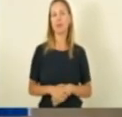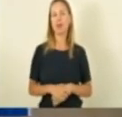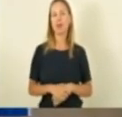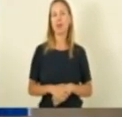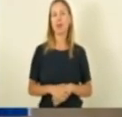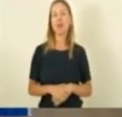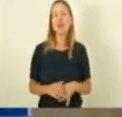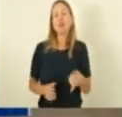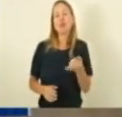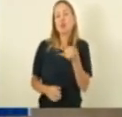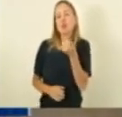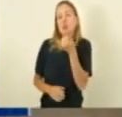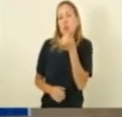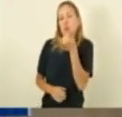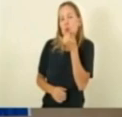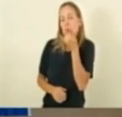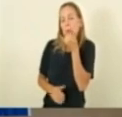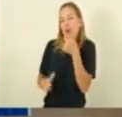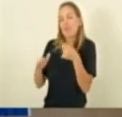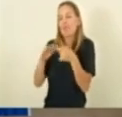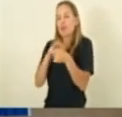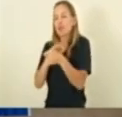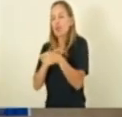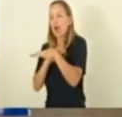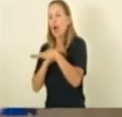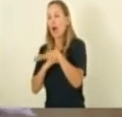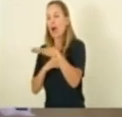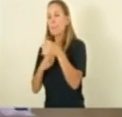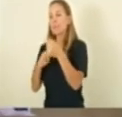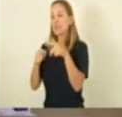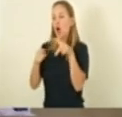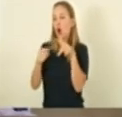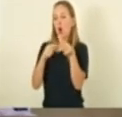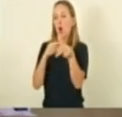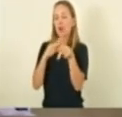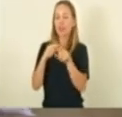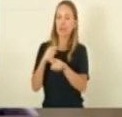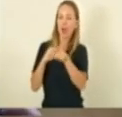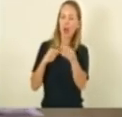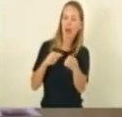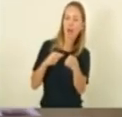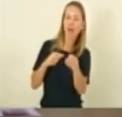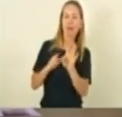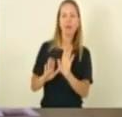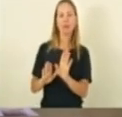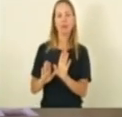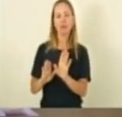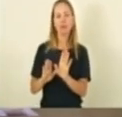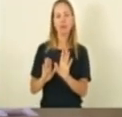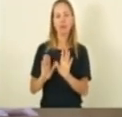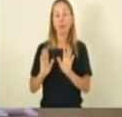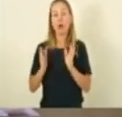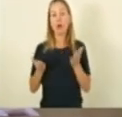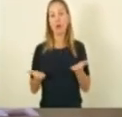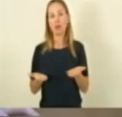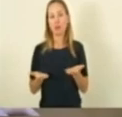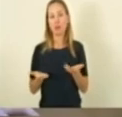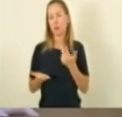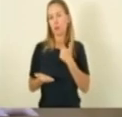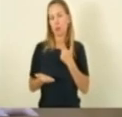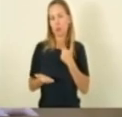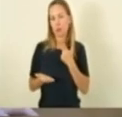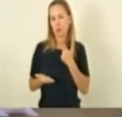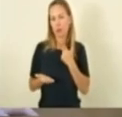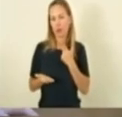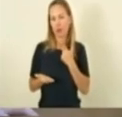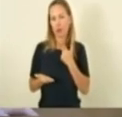desculpa que vem é, olha, para investir nisso nós vamos ter que cortar aquilo. Ora, não é possível